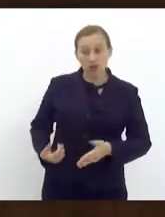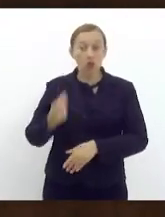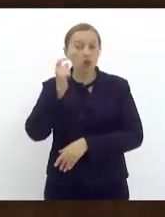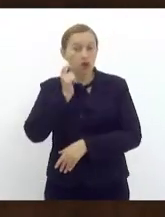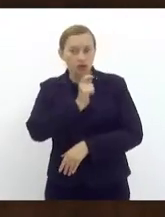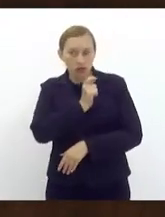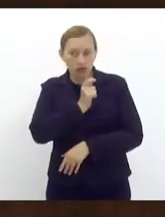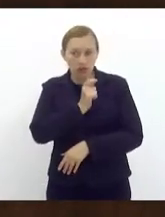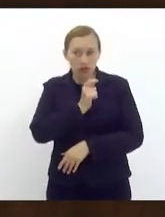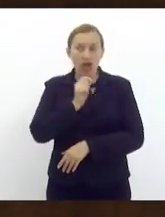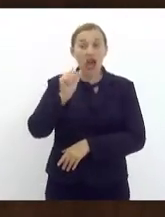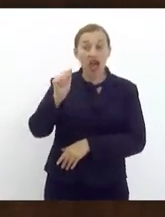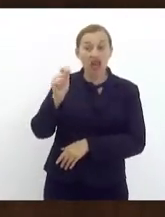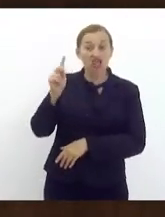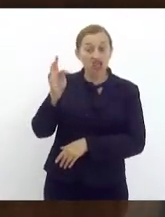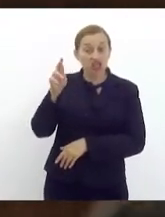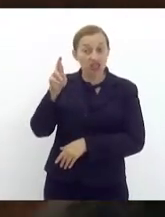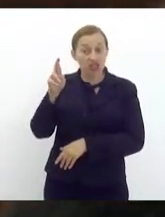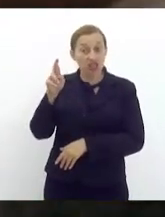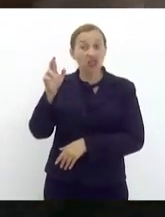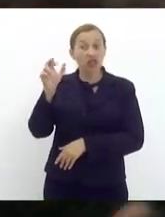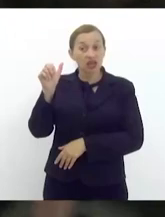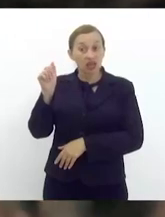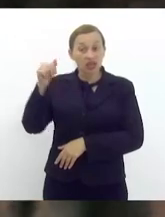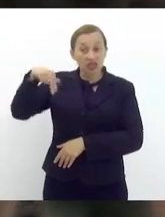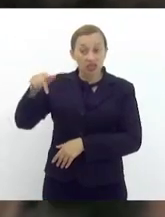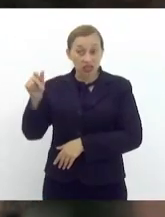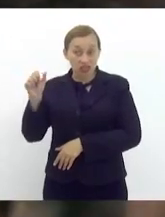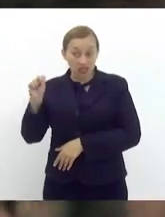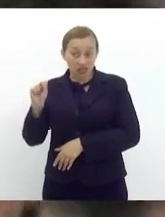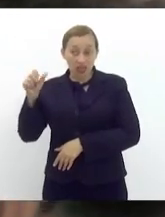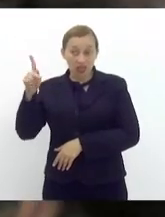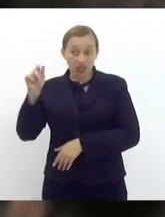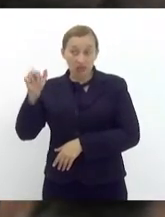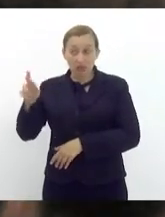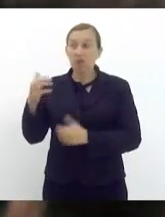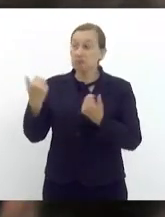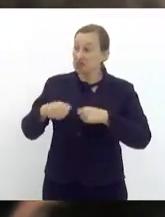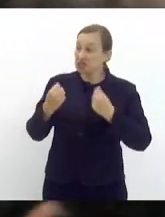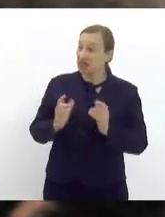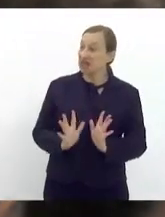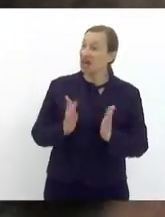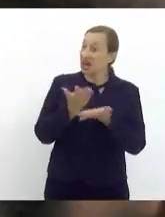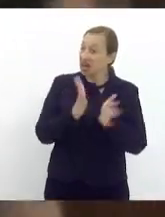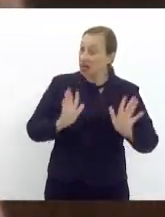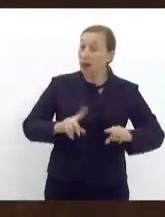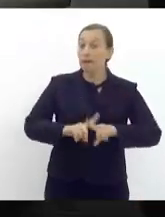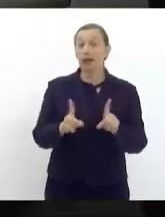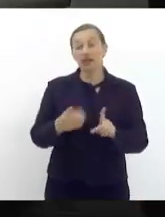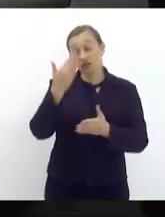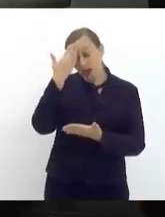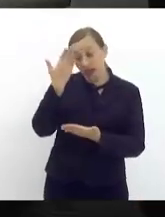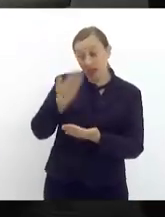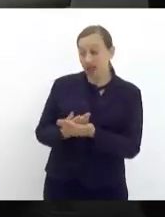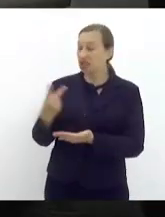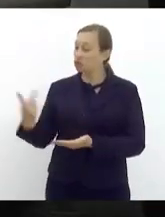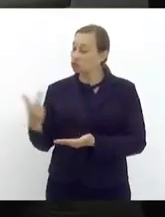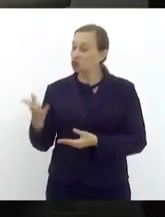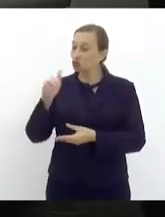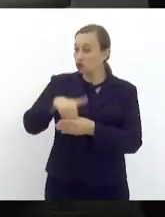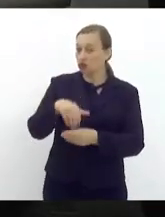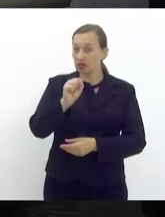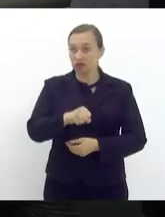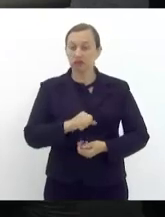Castro, a AGTRANS deveria terminar, mas eu vou dar um crédito de confiança para ambos. Meu voto é